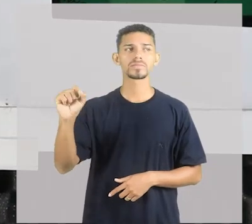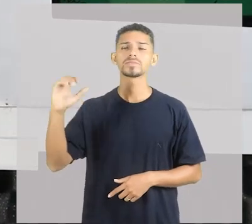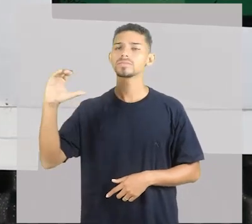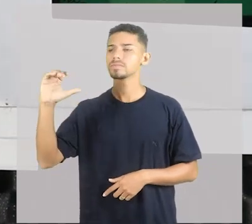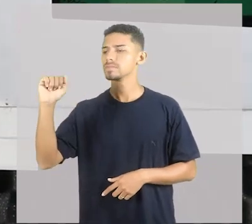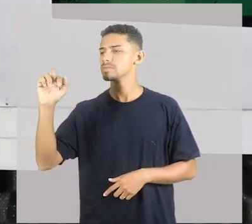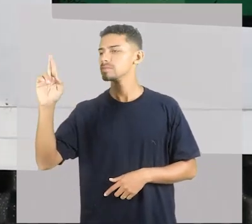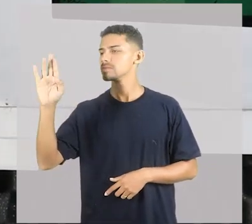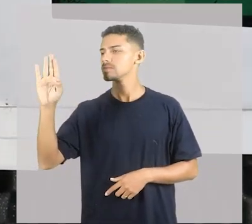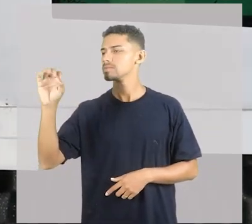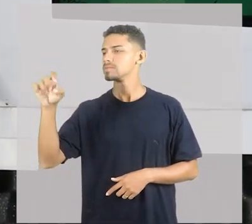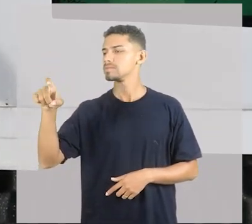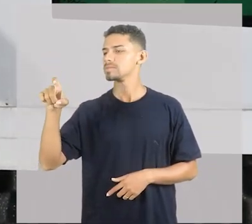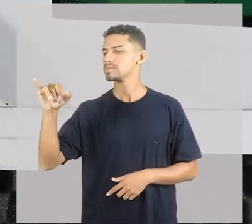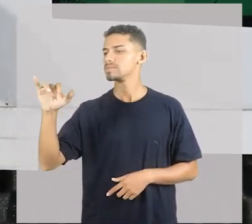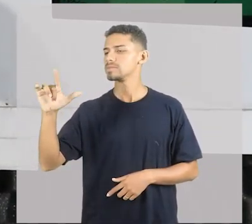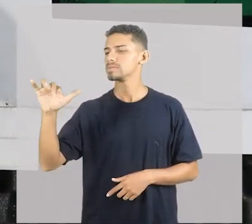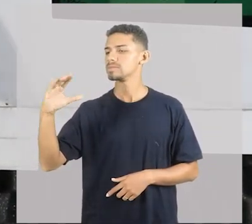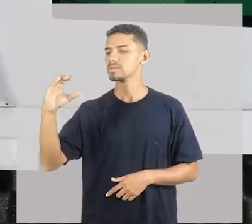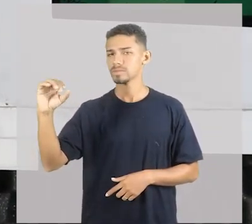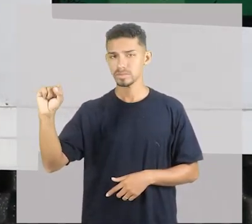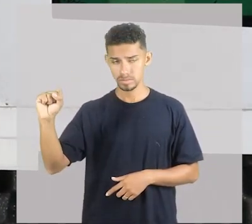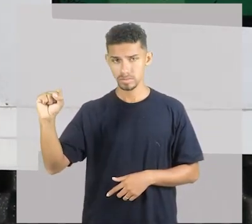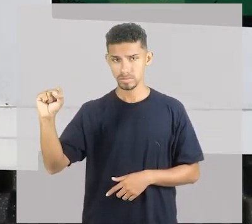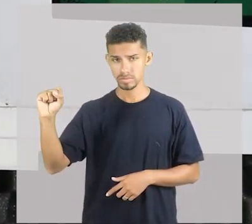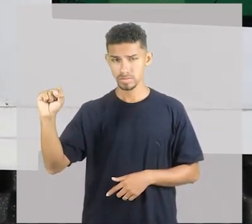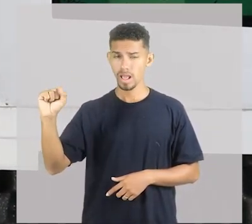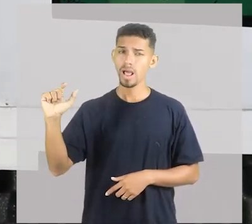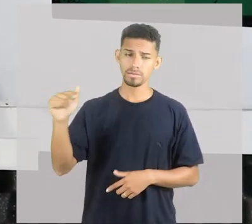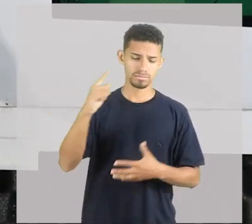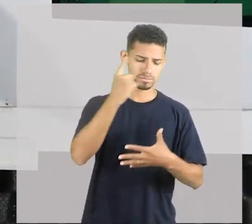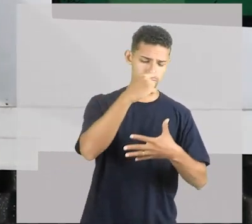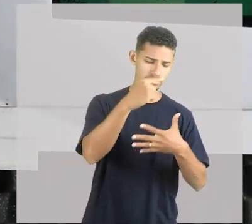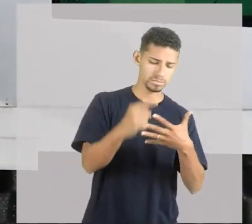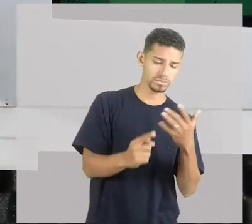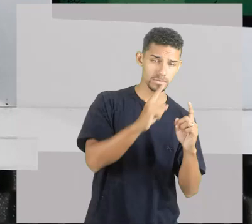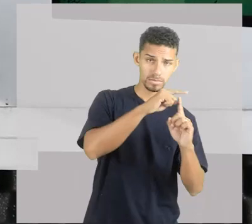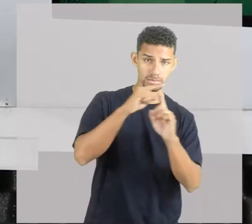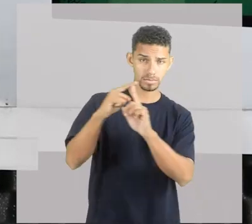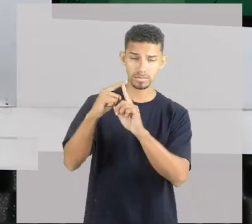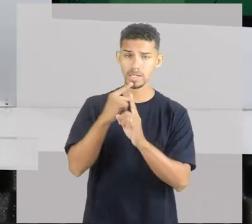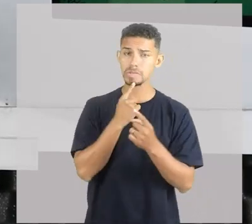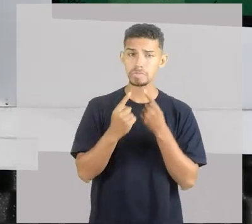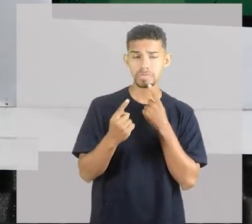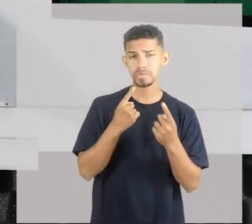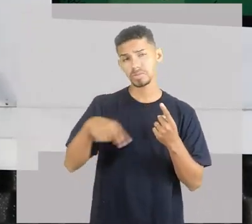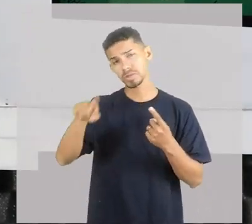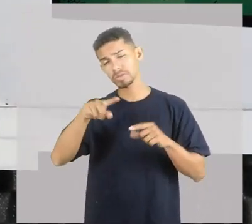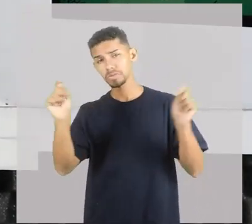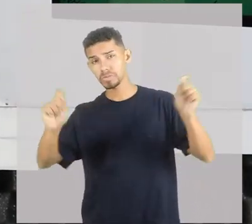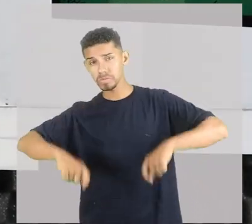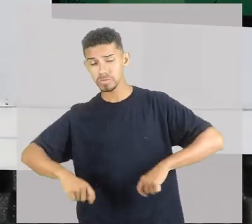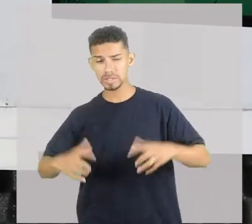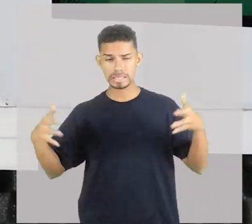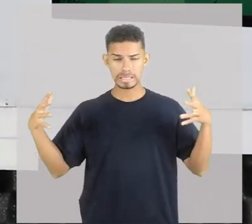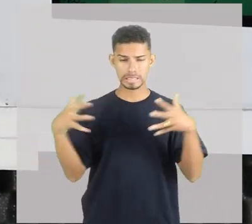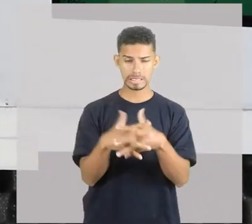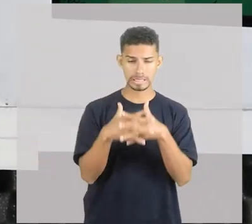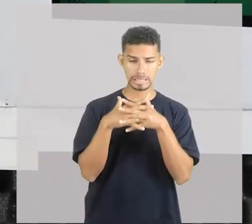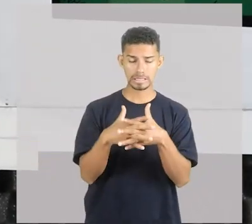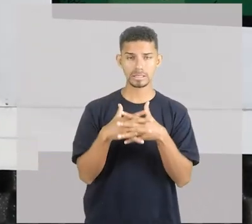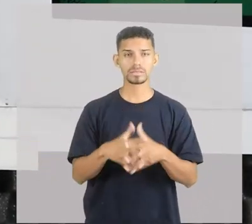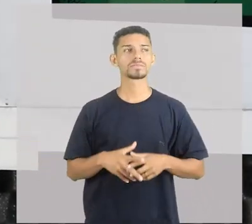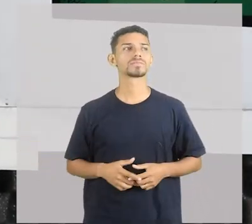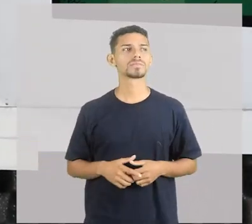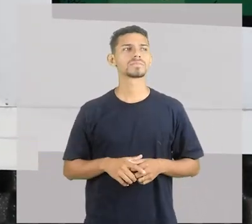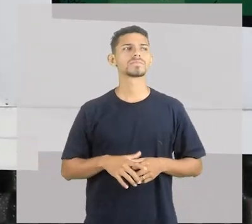carboxílicos. Então, são funções bem próximas que você pode acabar se confundindo, tá? No ácido carboxílico, o meu